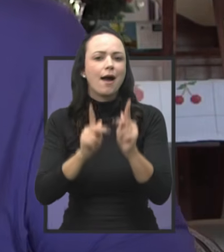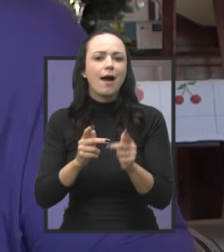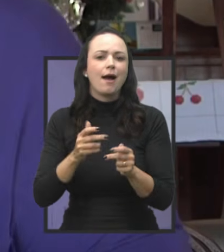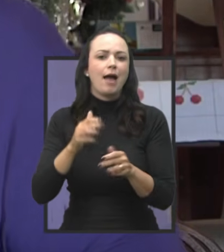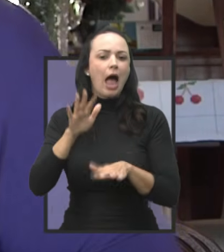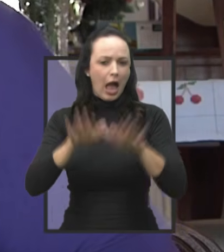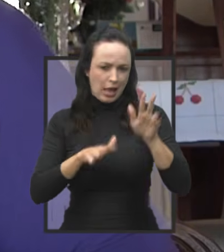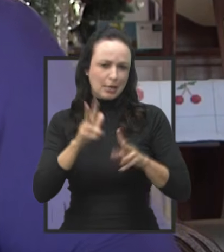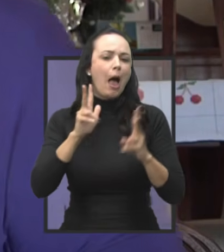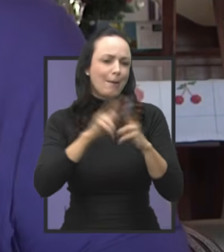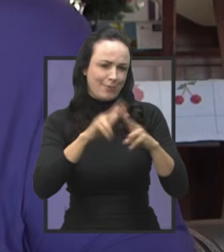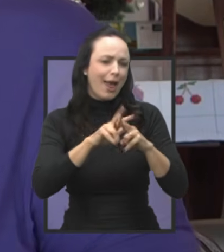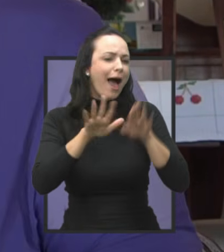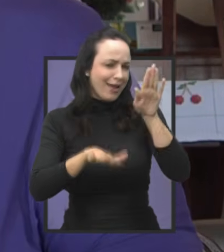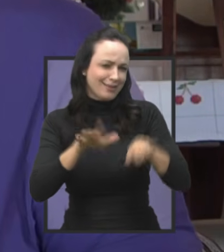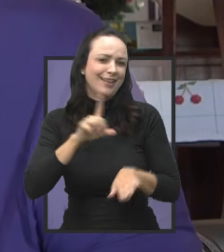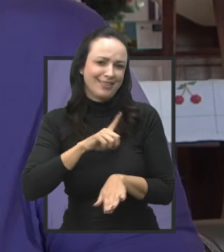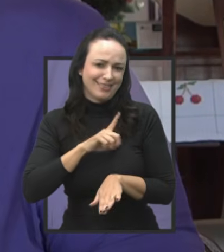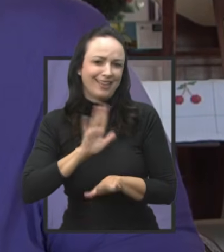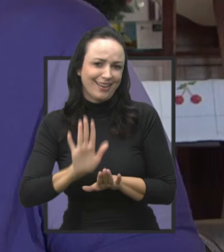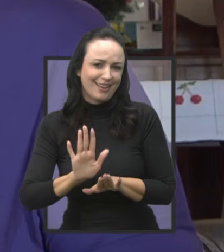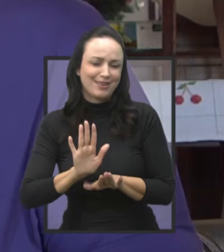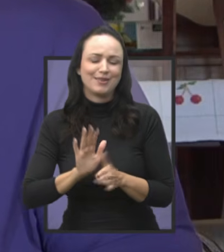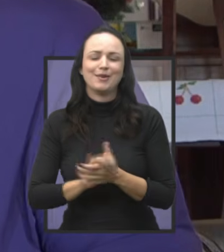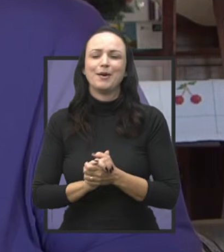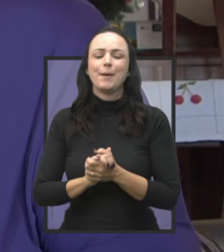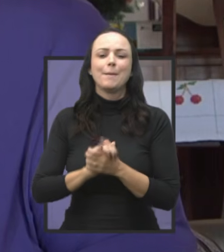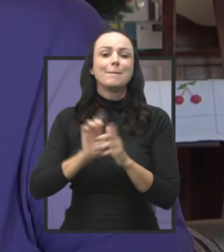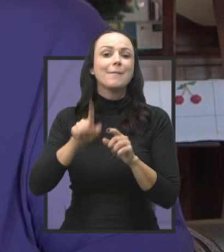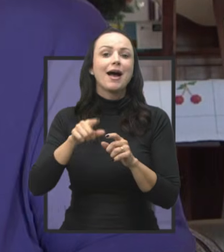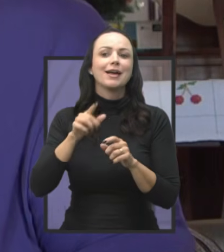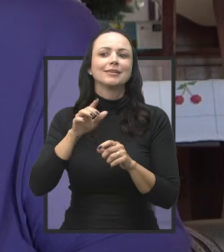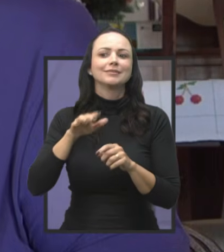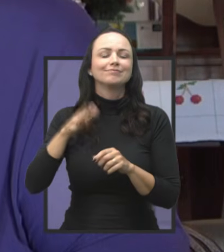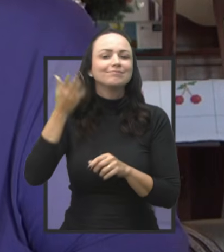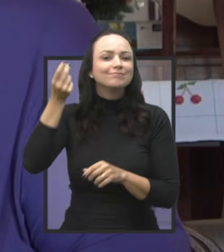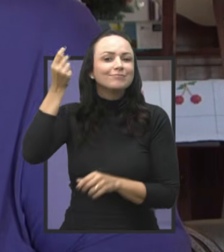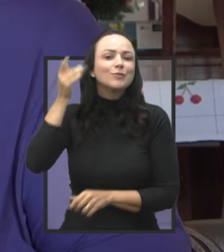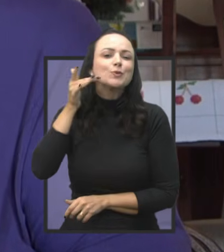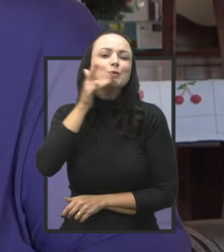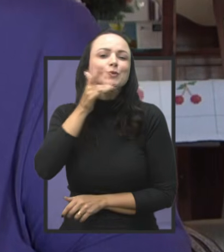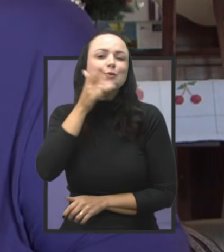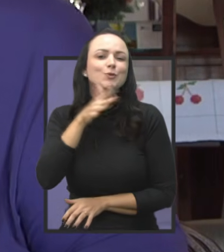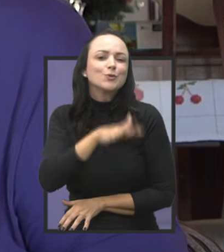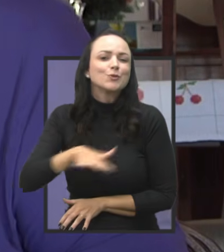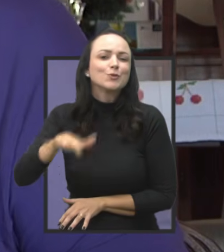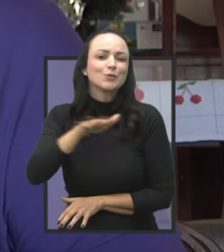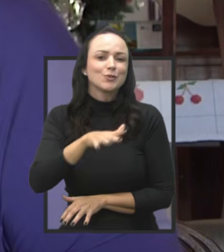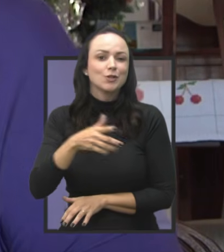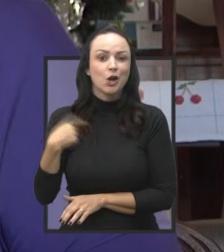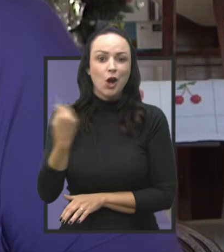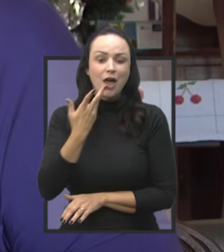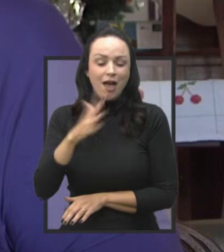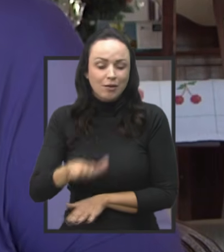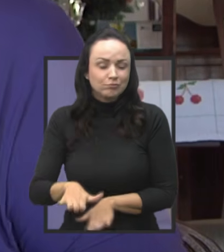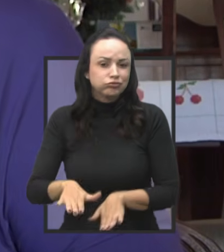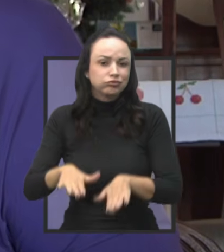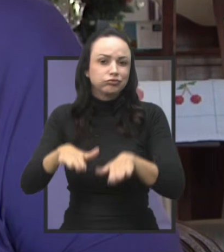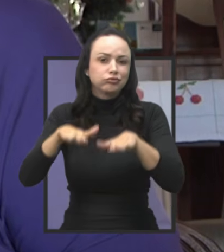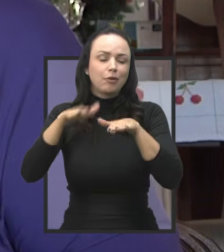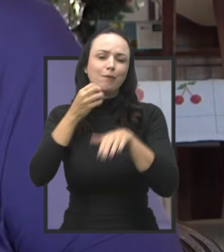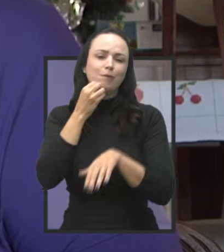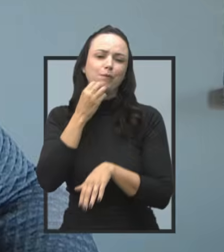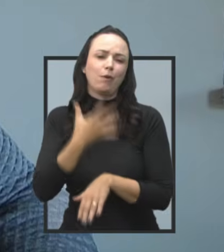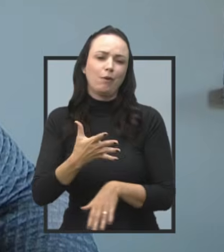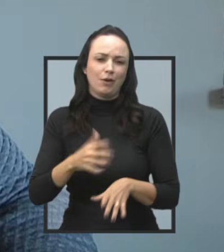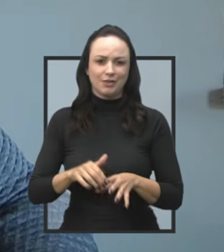harmonia. Saíam umas brigas, não vou falar que não saíam, mas era uma coisa gostosa. Foi uma infância muito